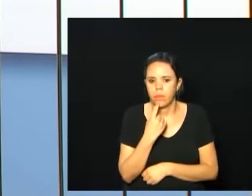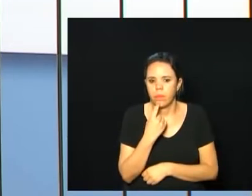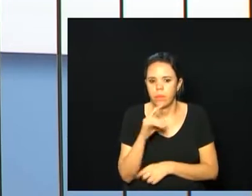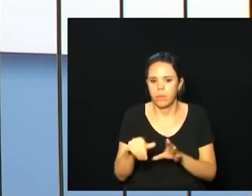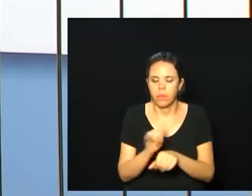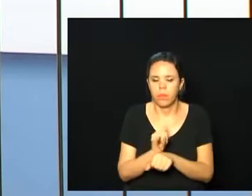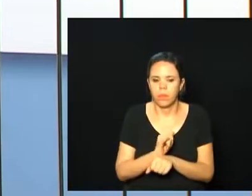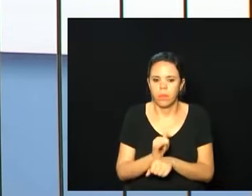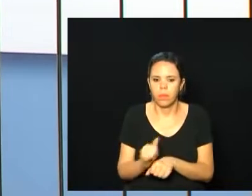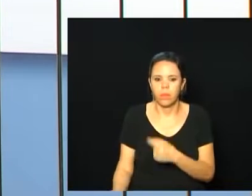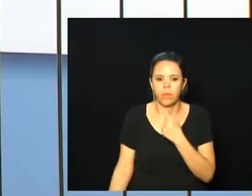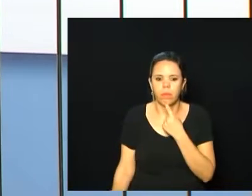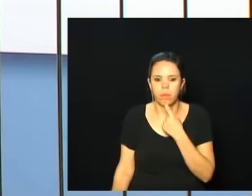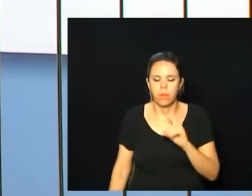YouTube,